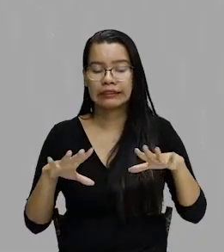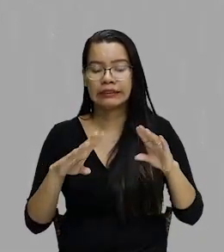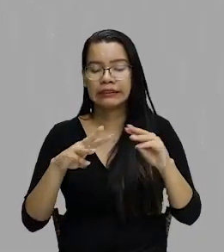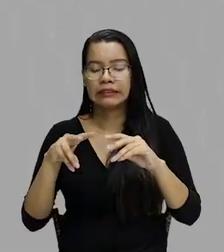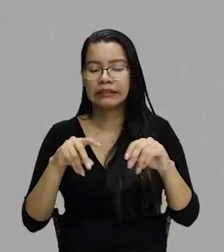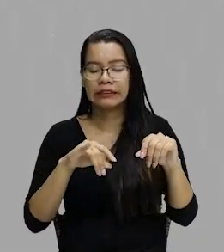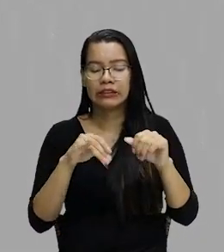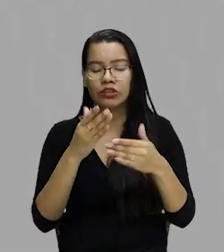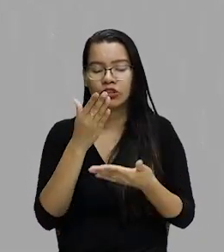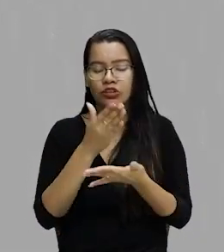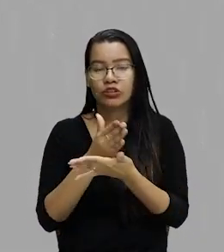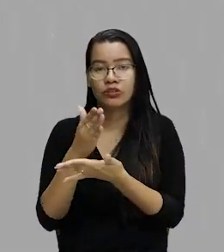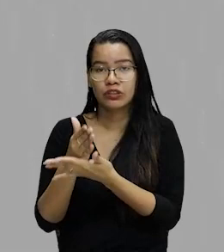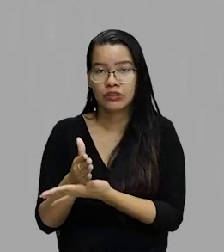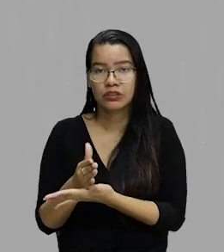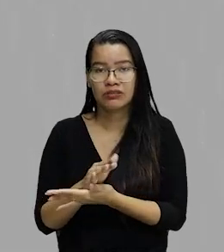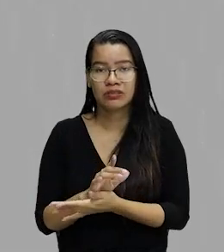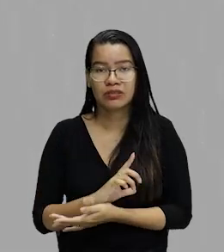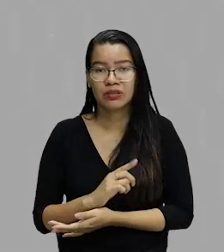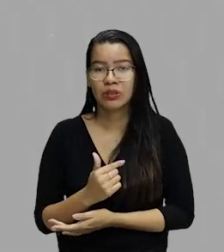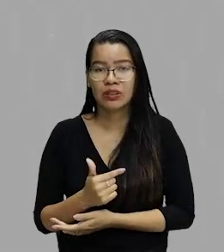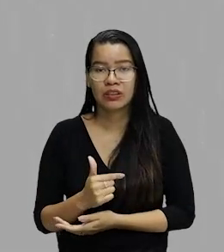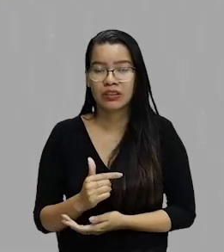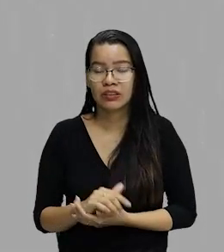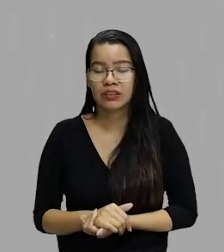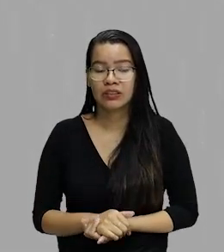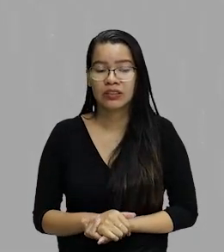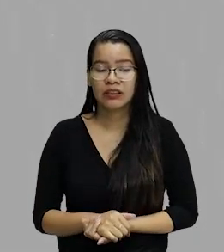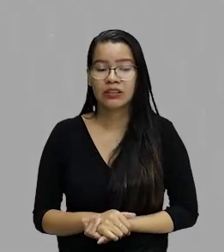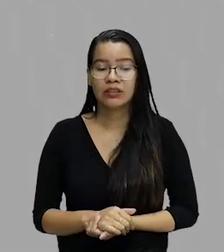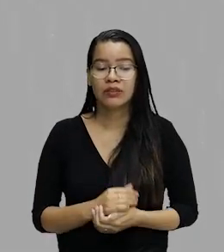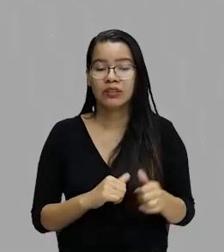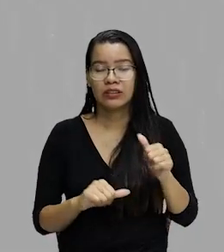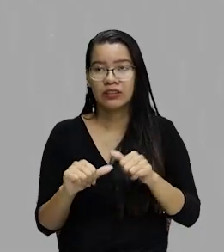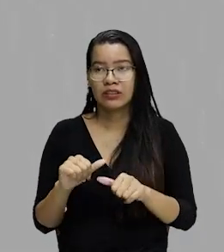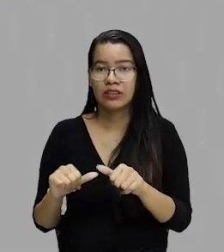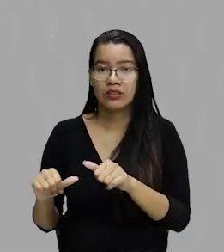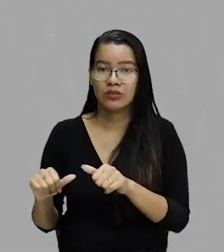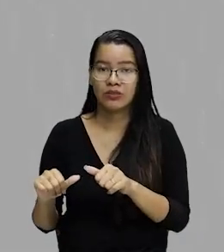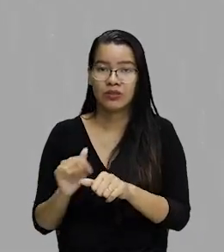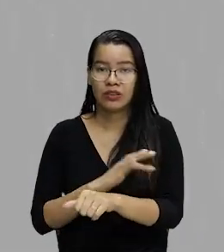feudos, etc. Então, não é, ele tá pegando aqui a transição do feudalismo para o